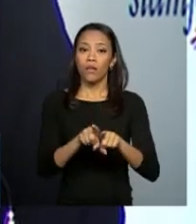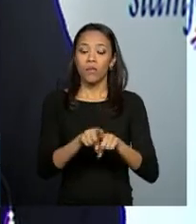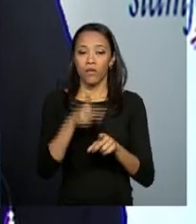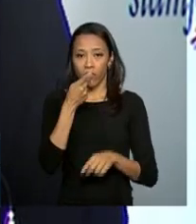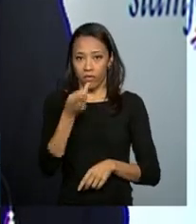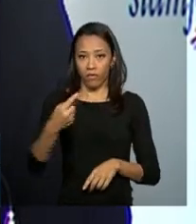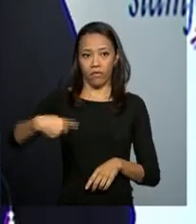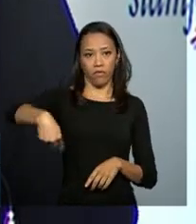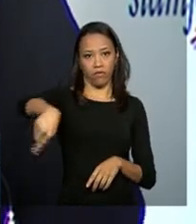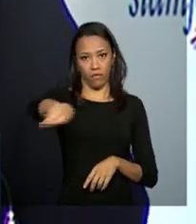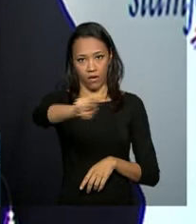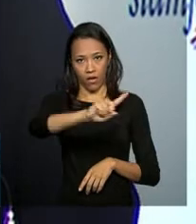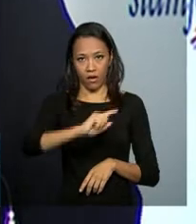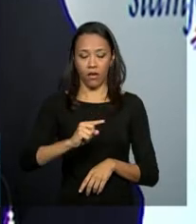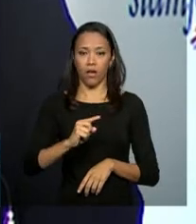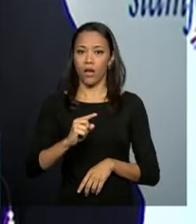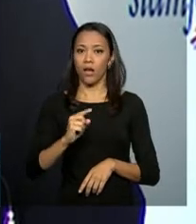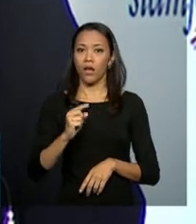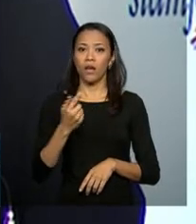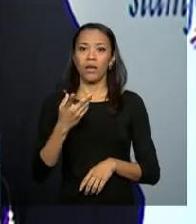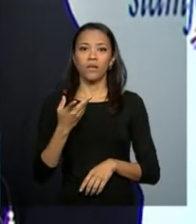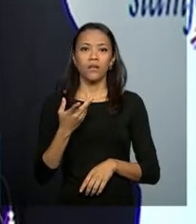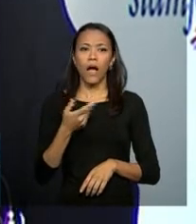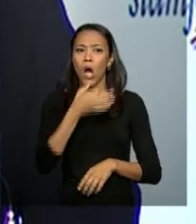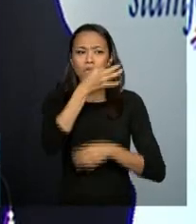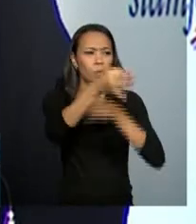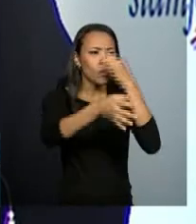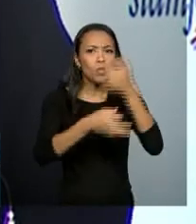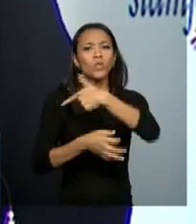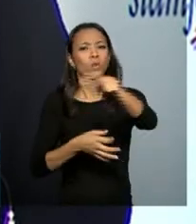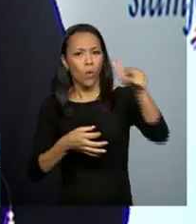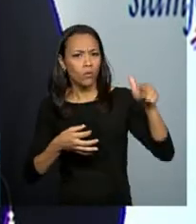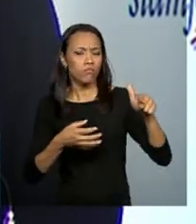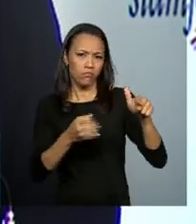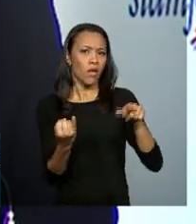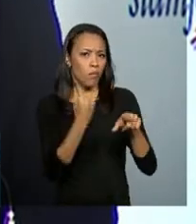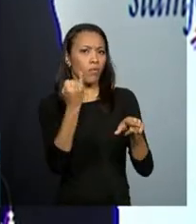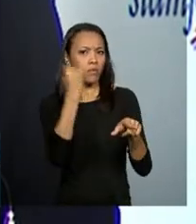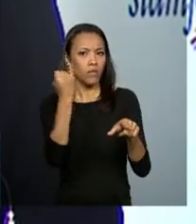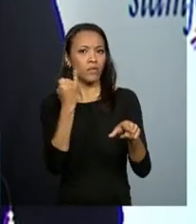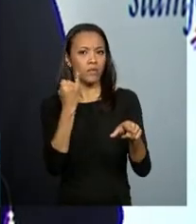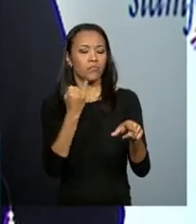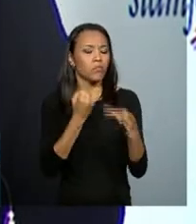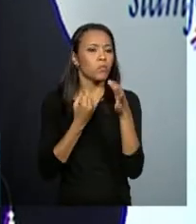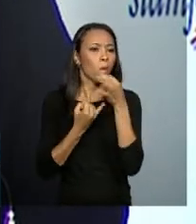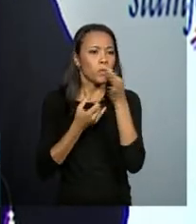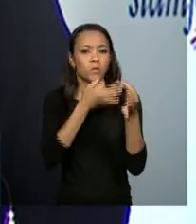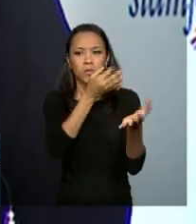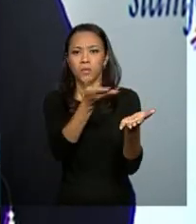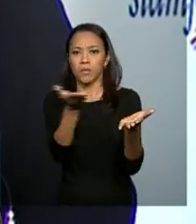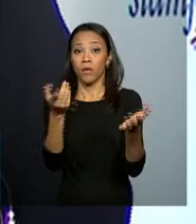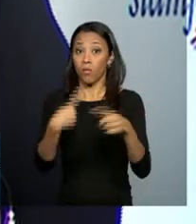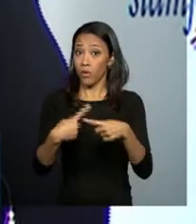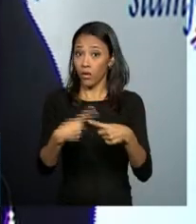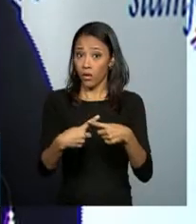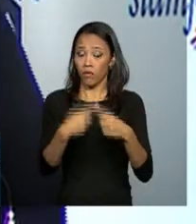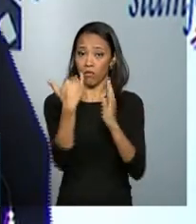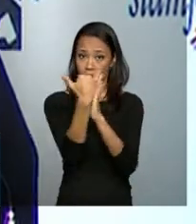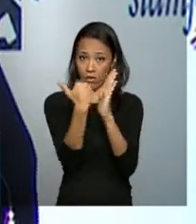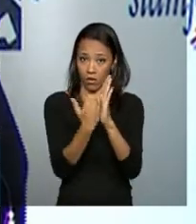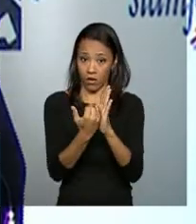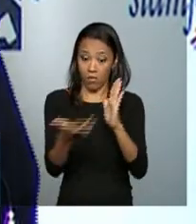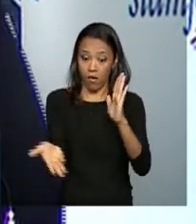que todas as outras sugestões são importantíssimas, porque o programa agora